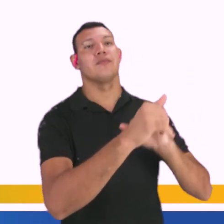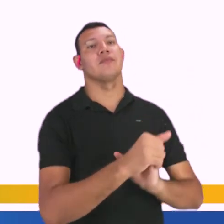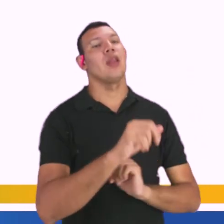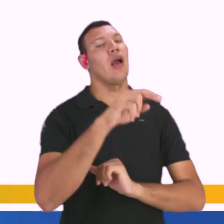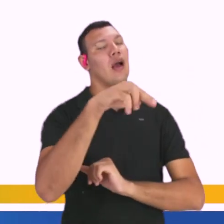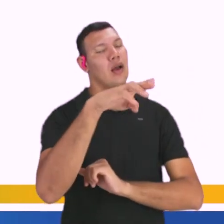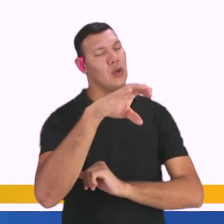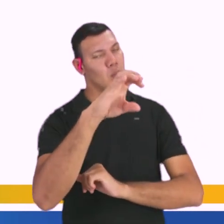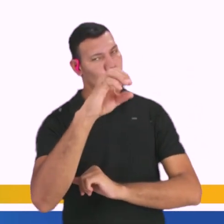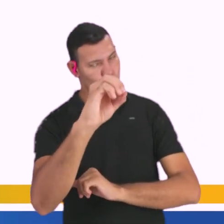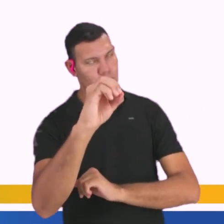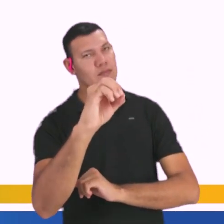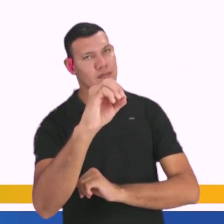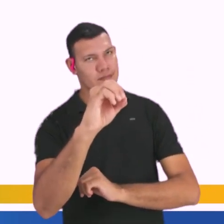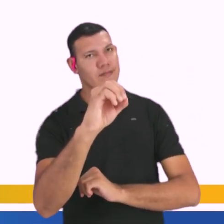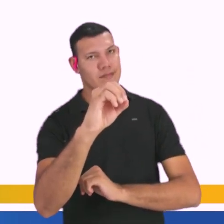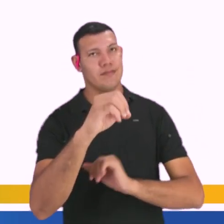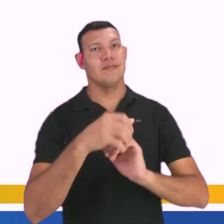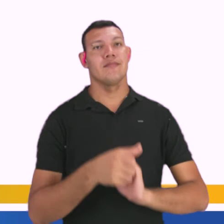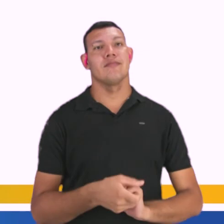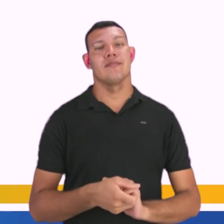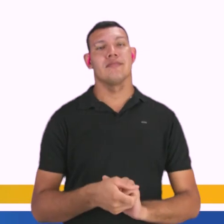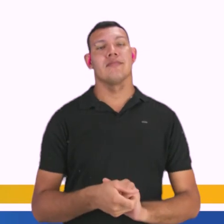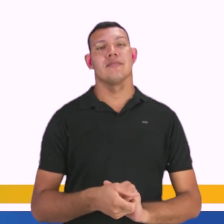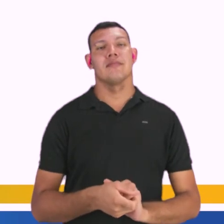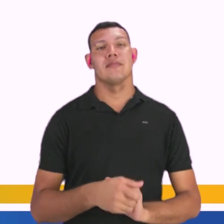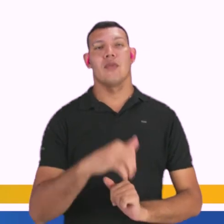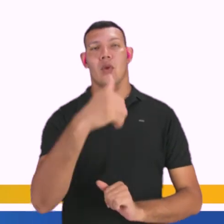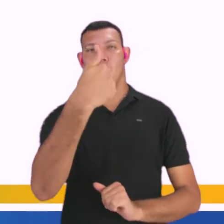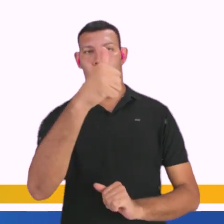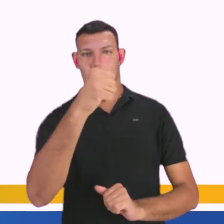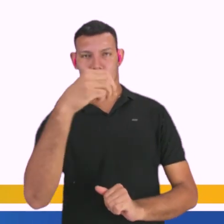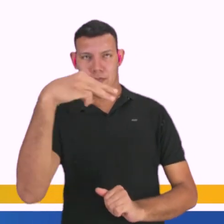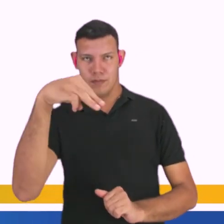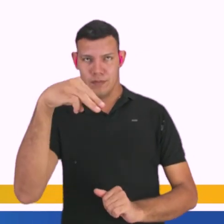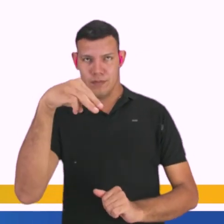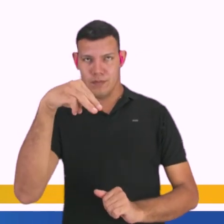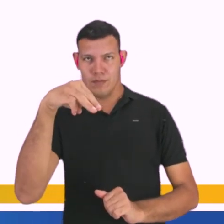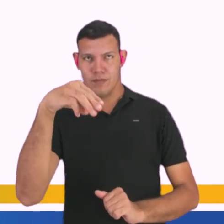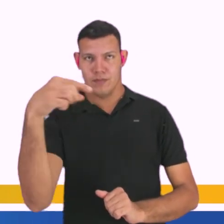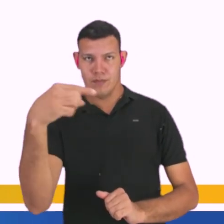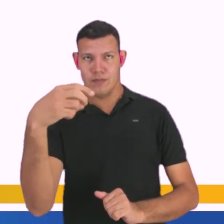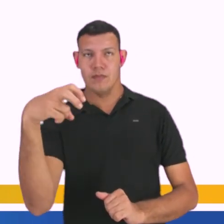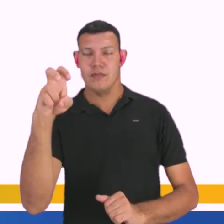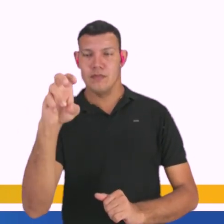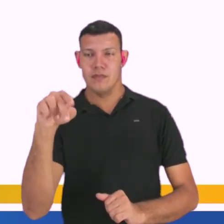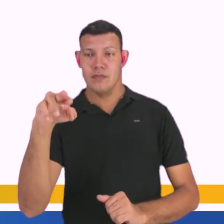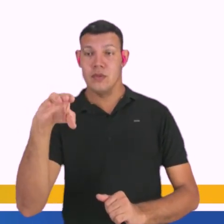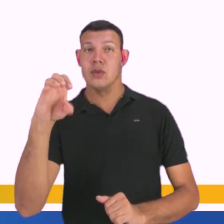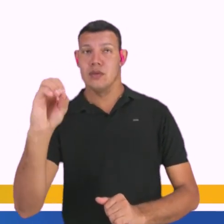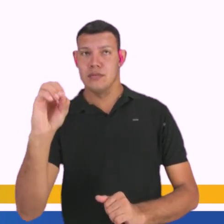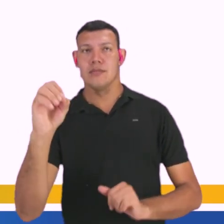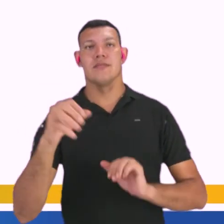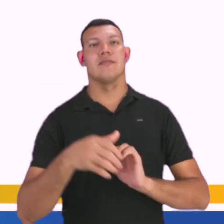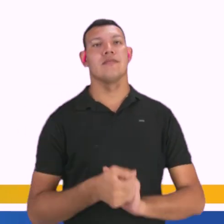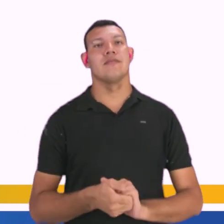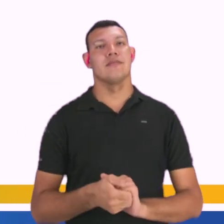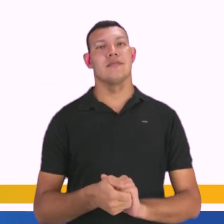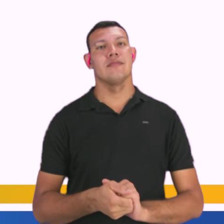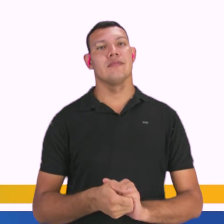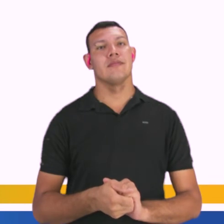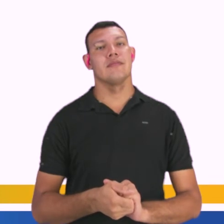terminando de ir para nós vamos igual a zero e vamos pegar lá o 11 M - 5 = 0